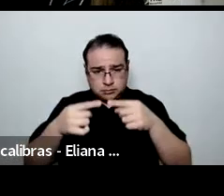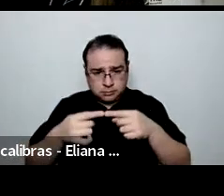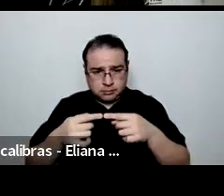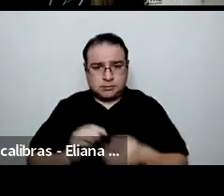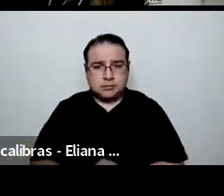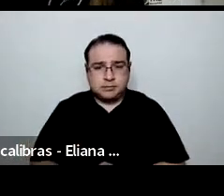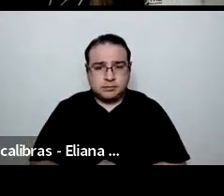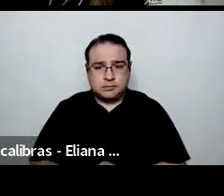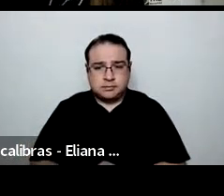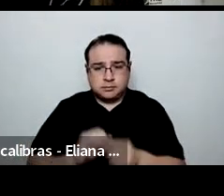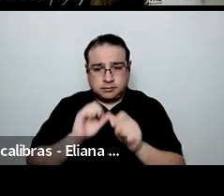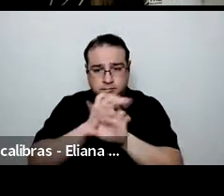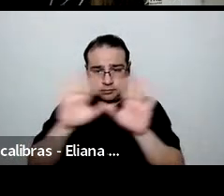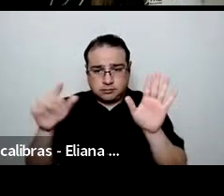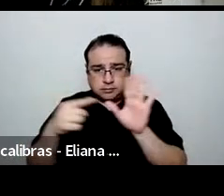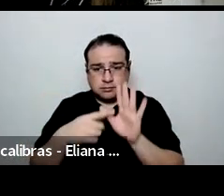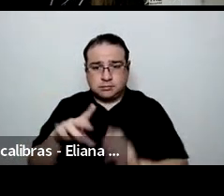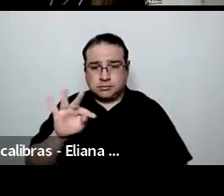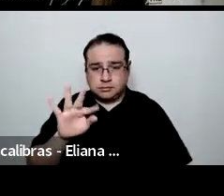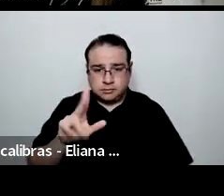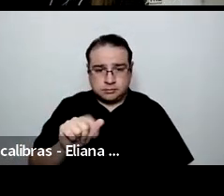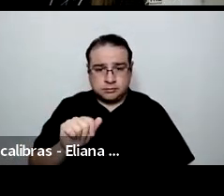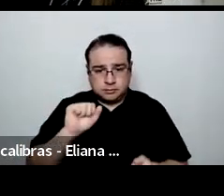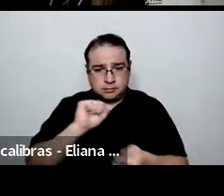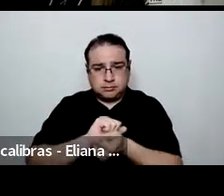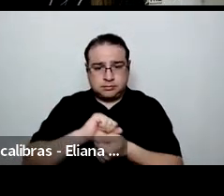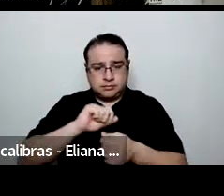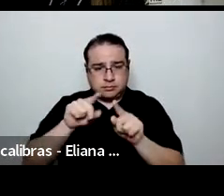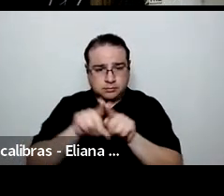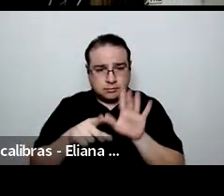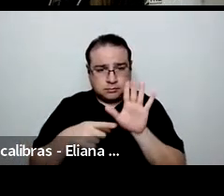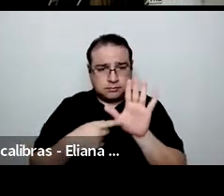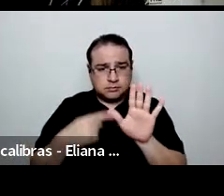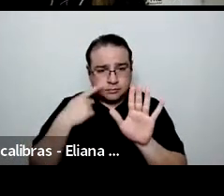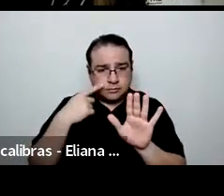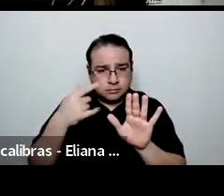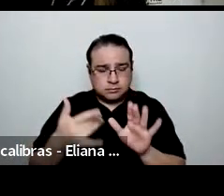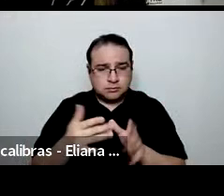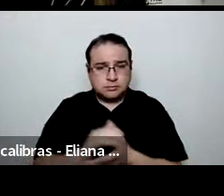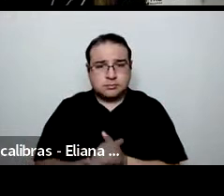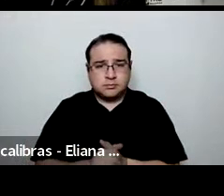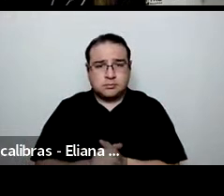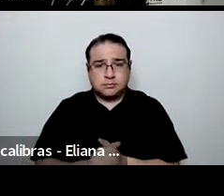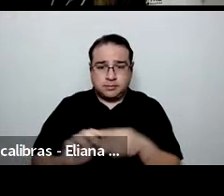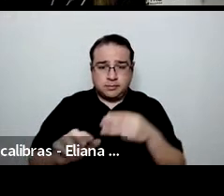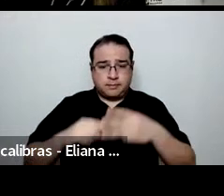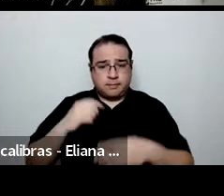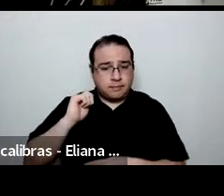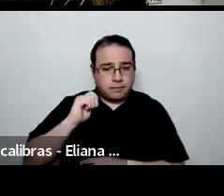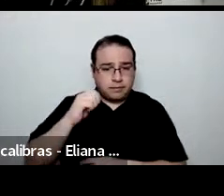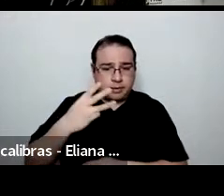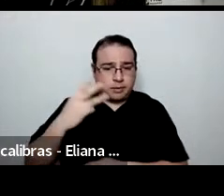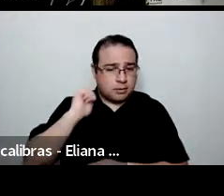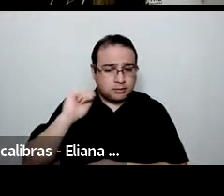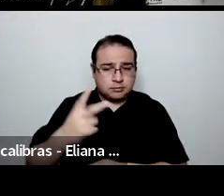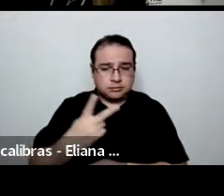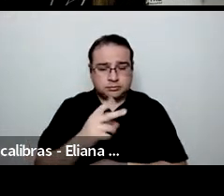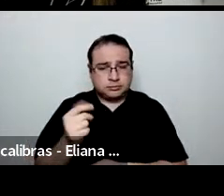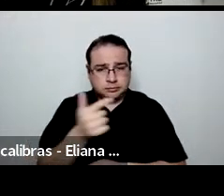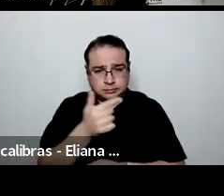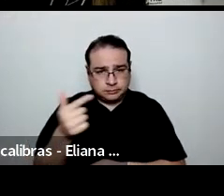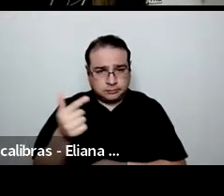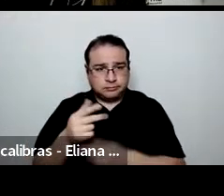é que foi apontado como data de filiação e três de abril de 2022